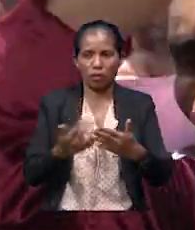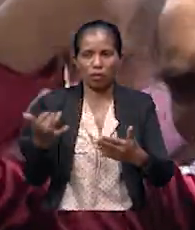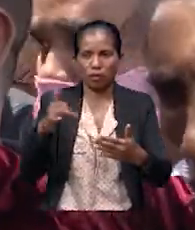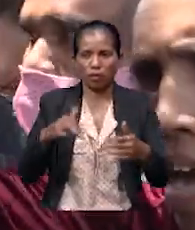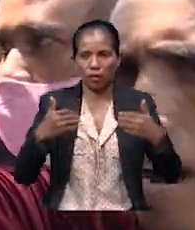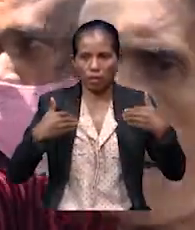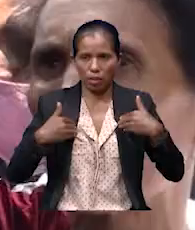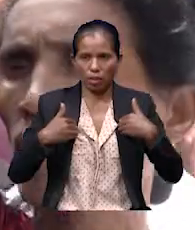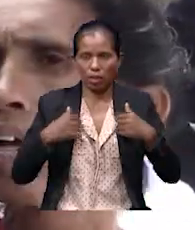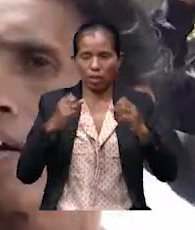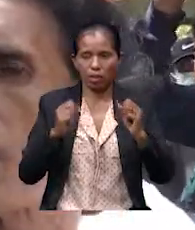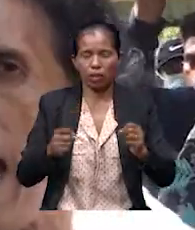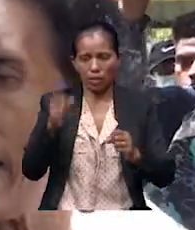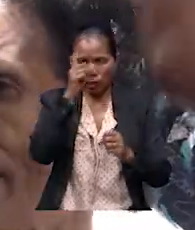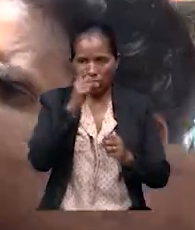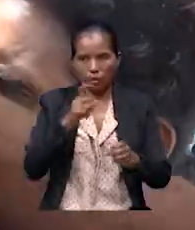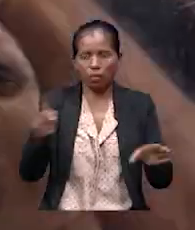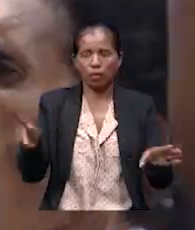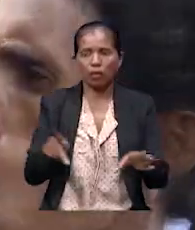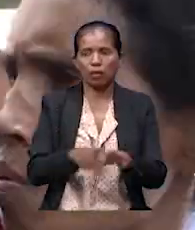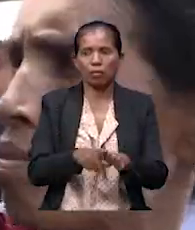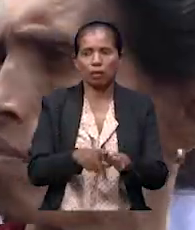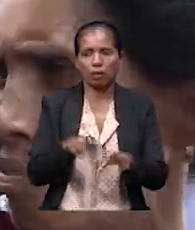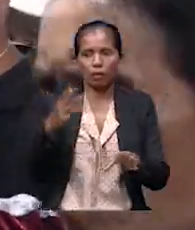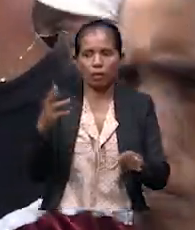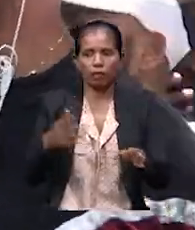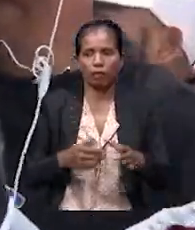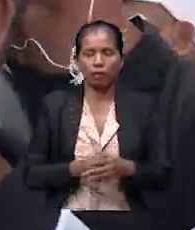duni tona idade ne sira participa ia